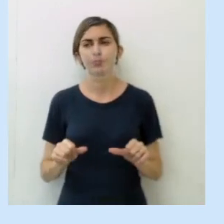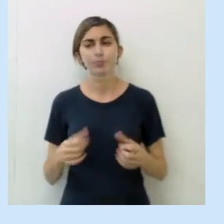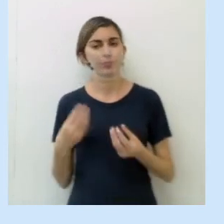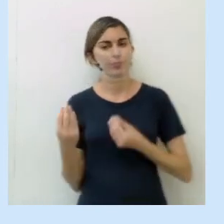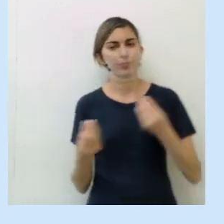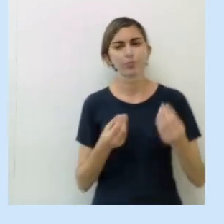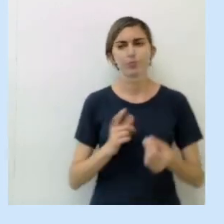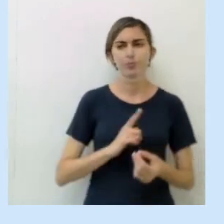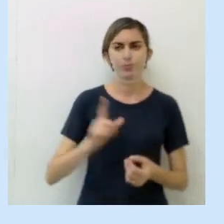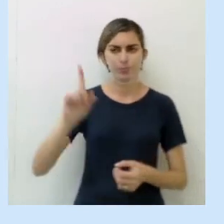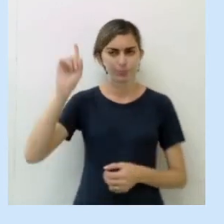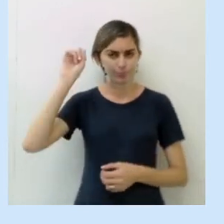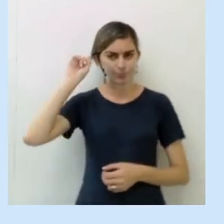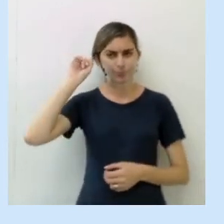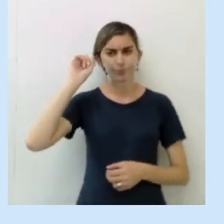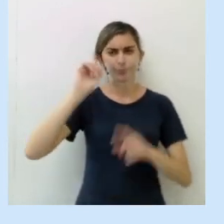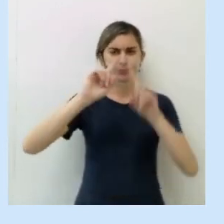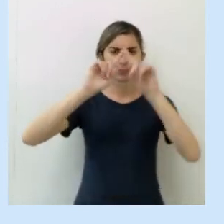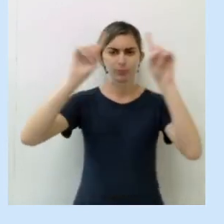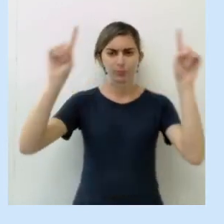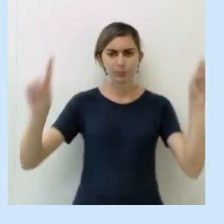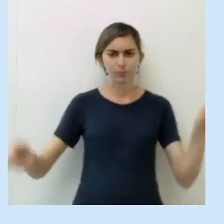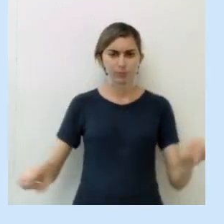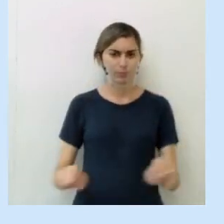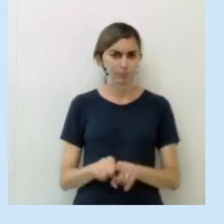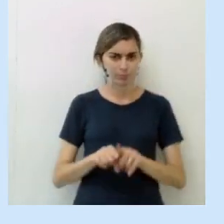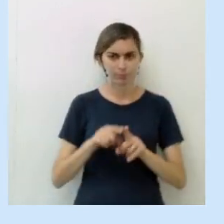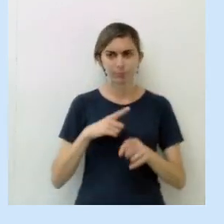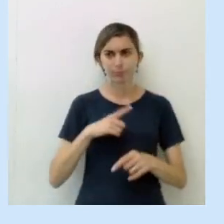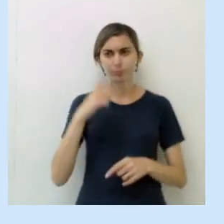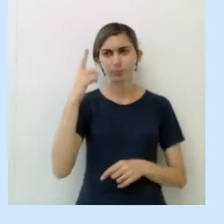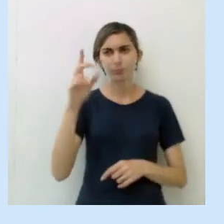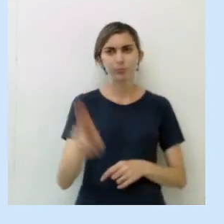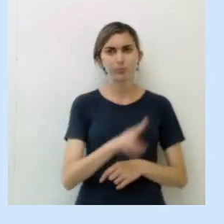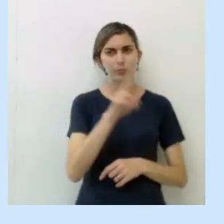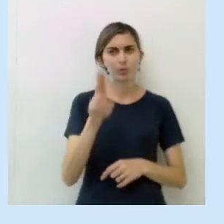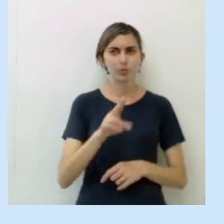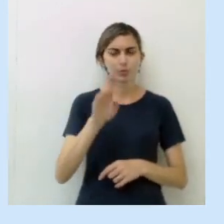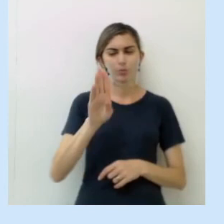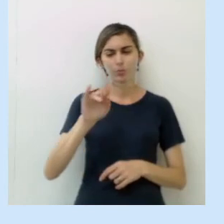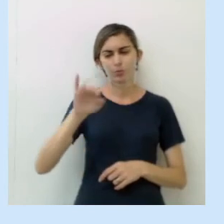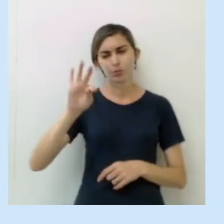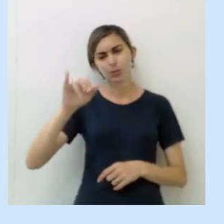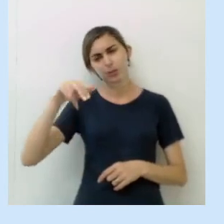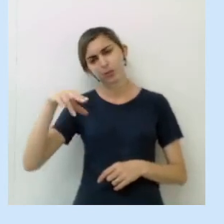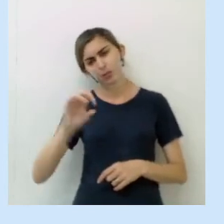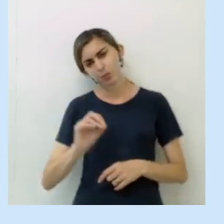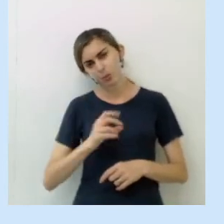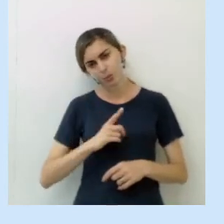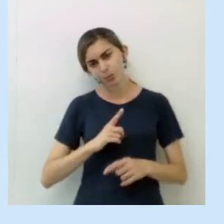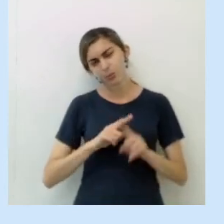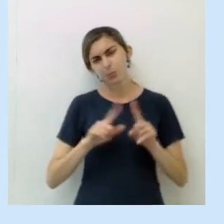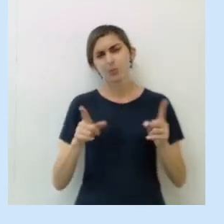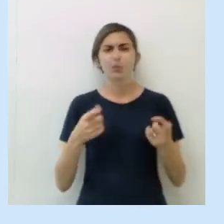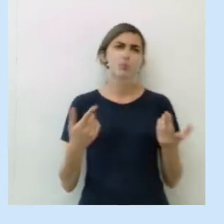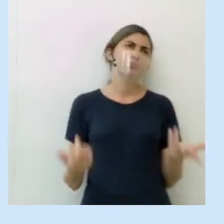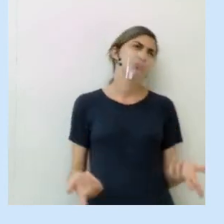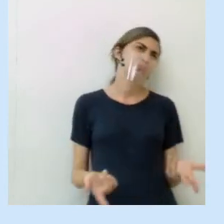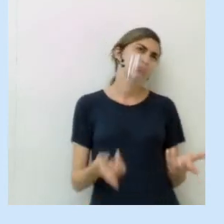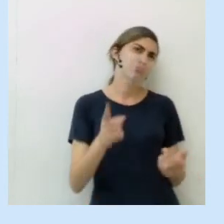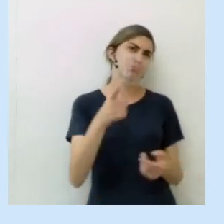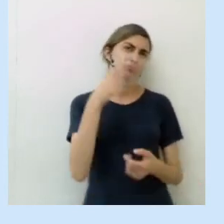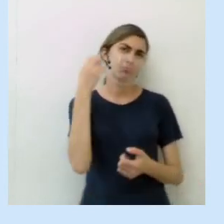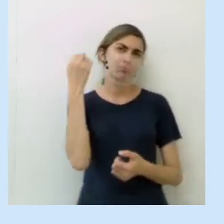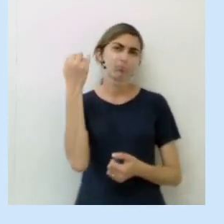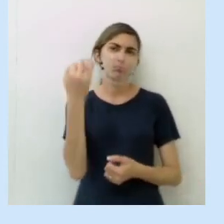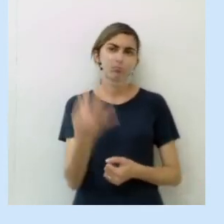como eu tenho basicamente um ciclo alguma coisa. Aqui eu estou usando o ciclobutano como base. Mas, Bruno, vê só, tu